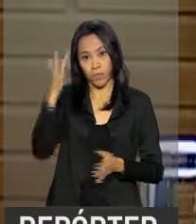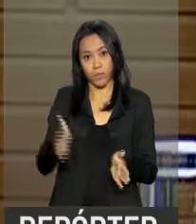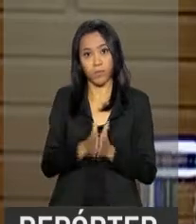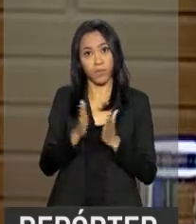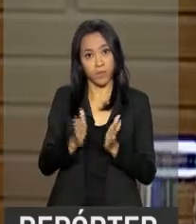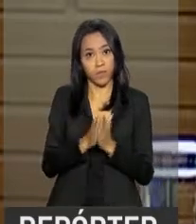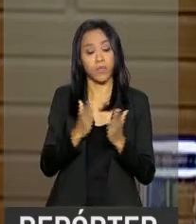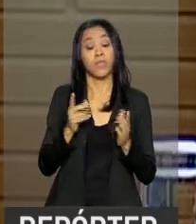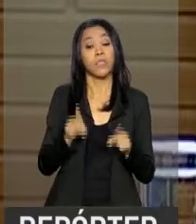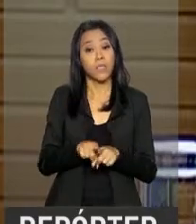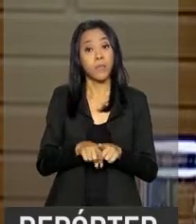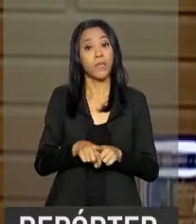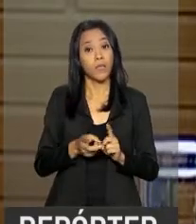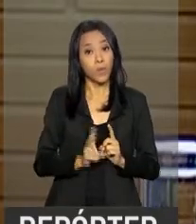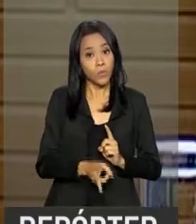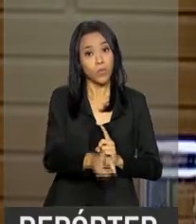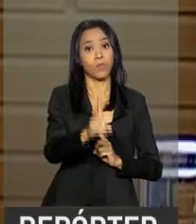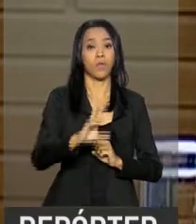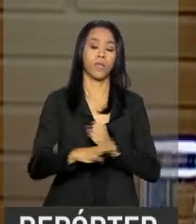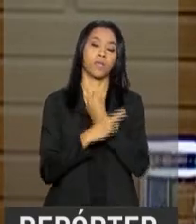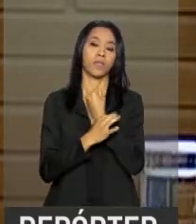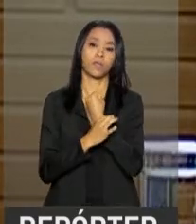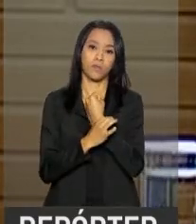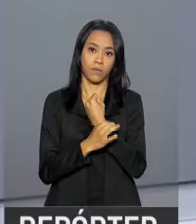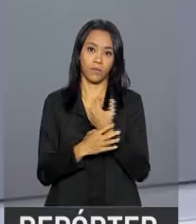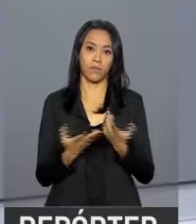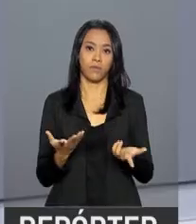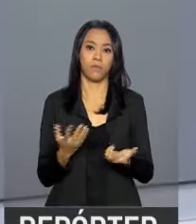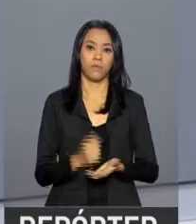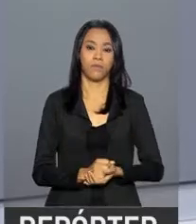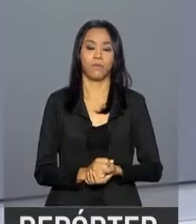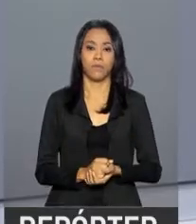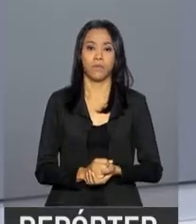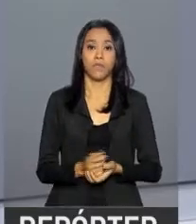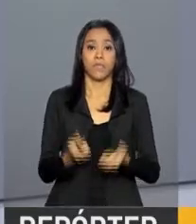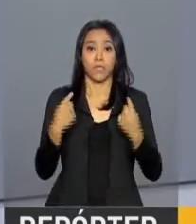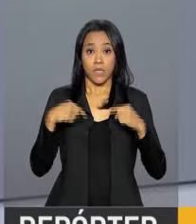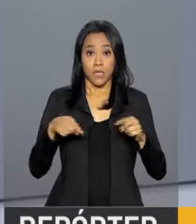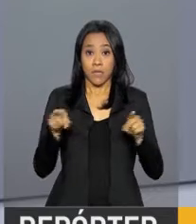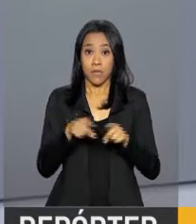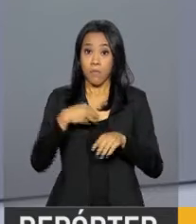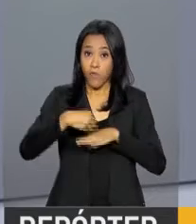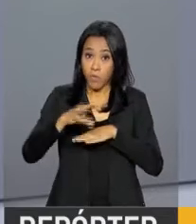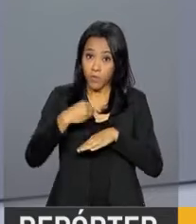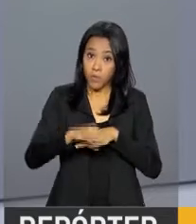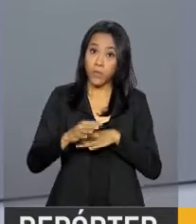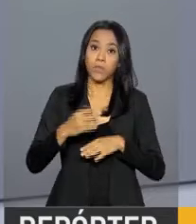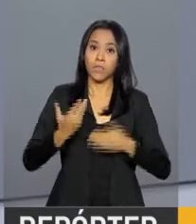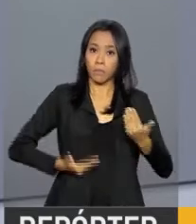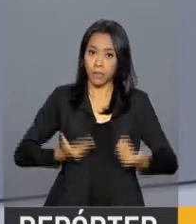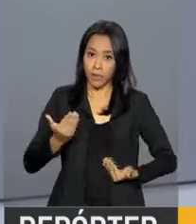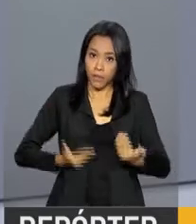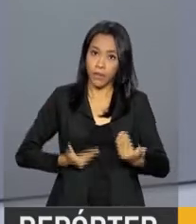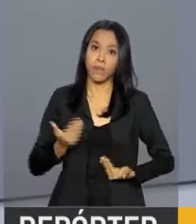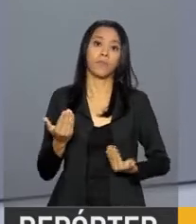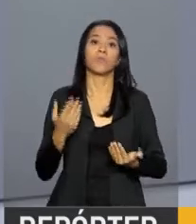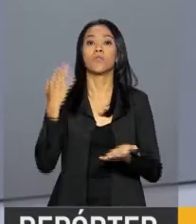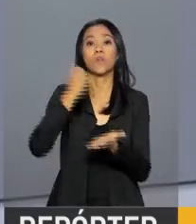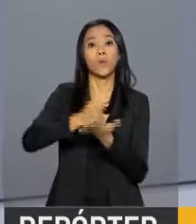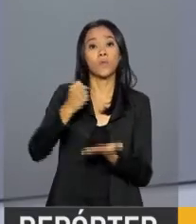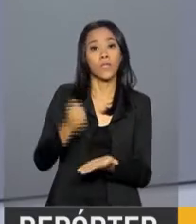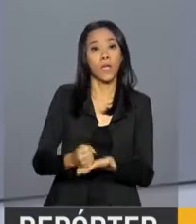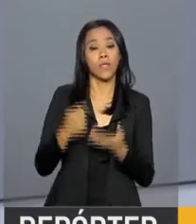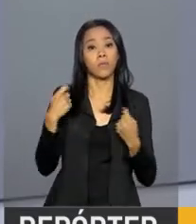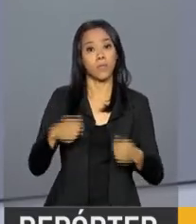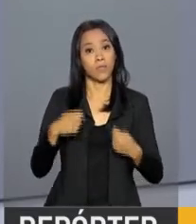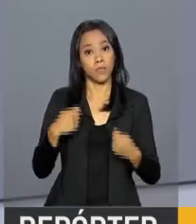de menor renda, mas garantir o comprometimento da instituição de ensino superior. Informações sobre empregados e condições contratuais